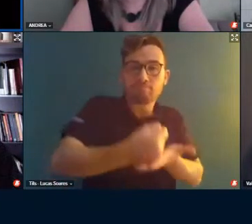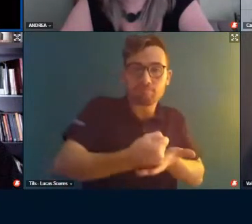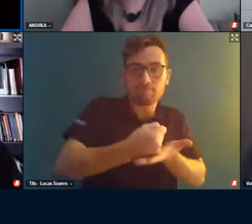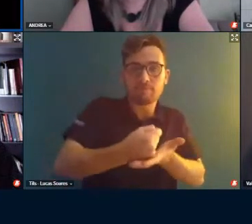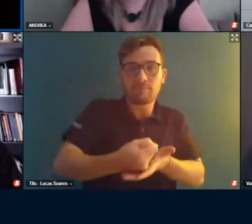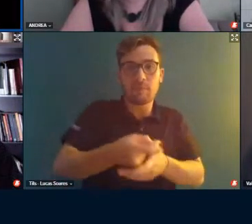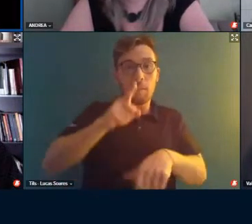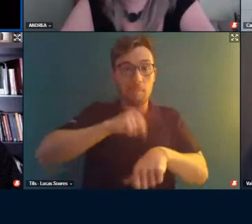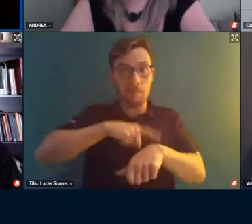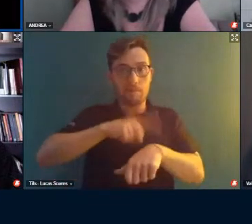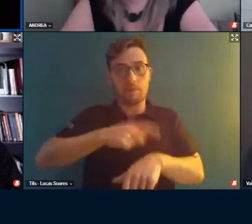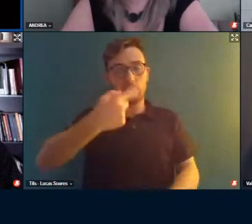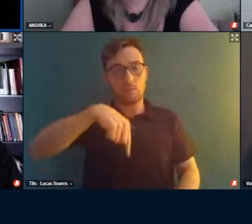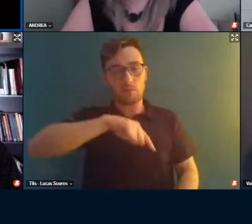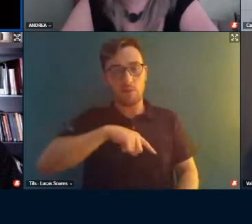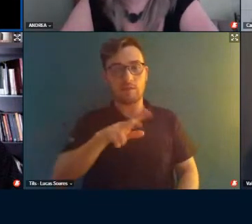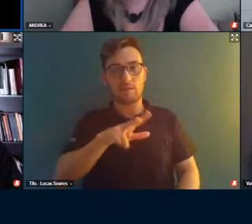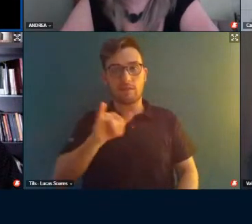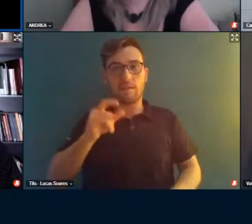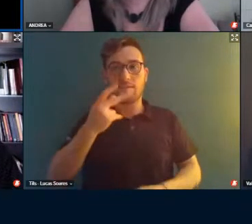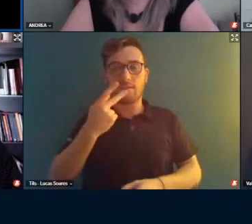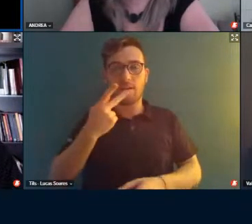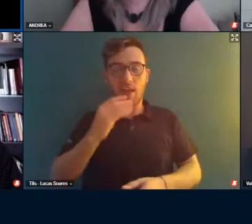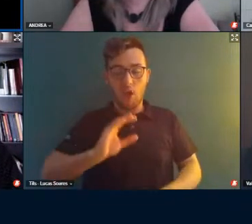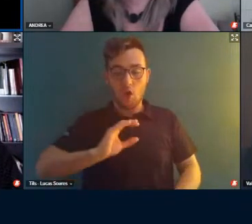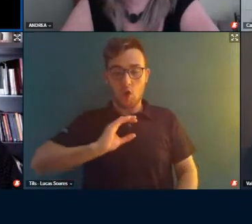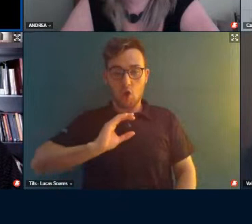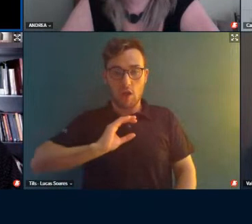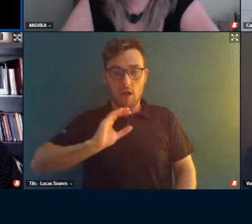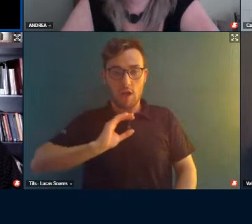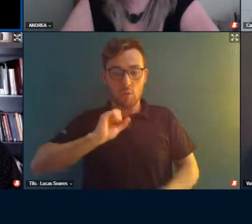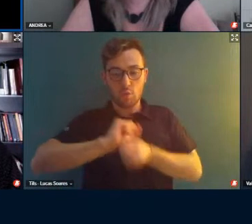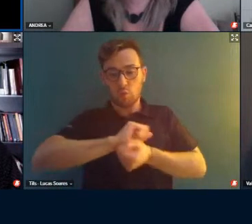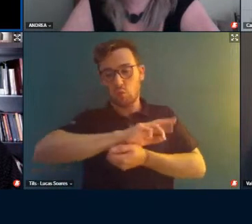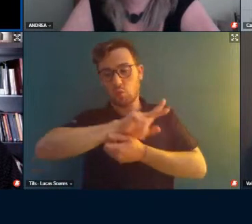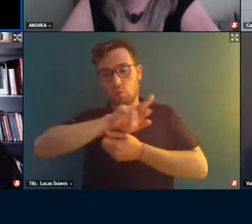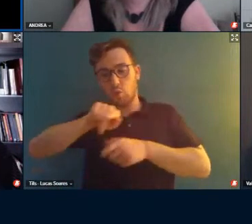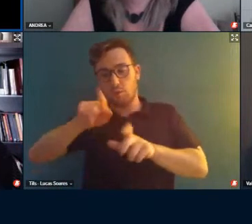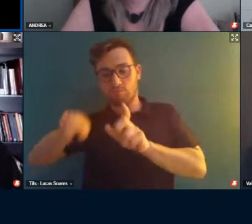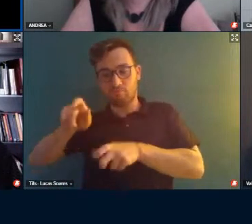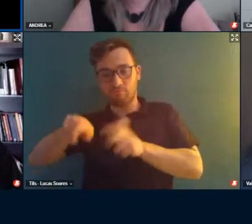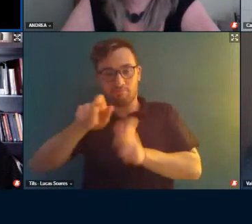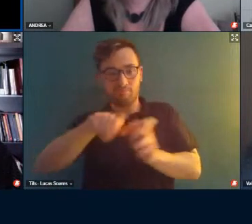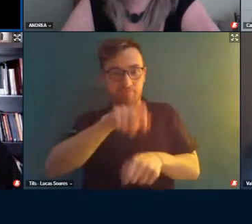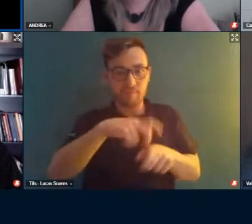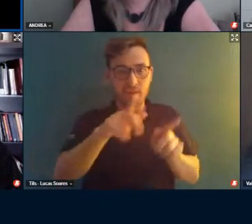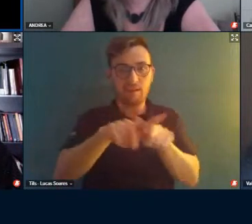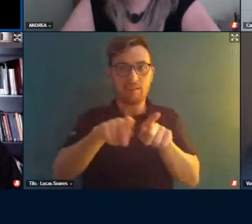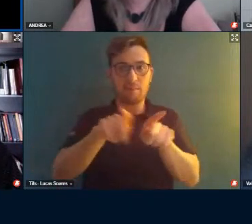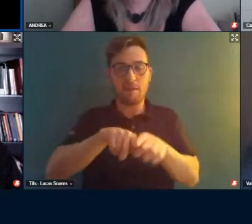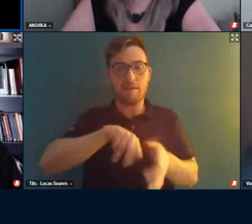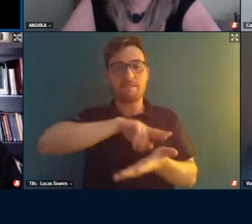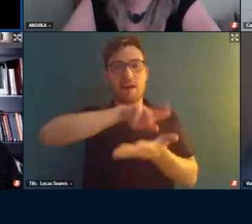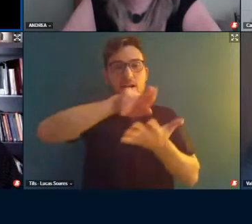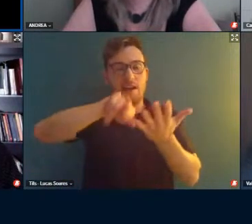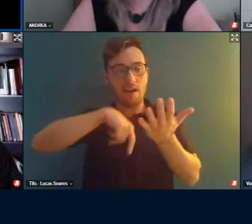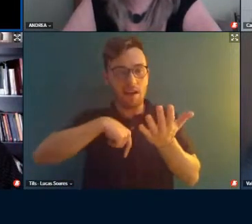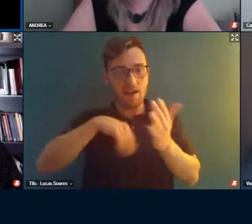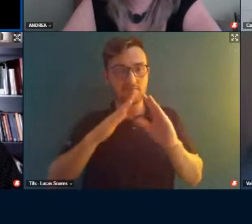gente vai falar de canto coral com várias pessoas de vários nichos,